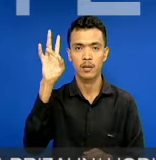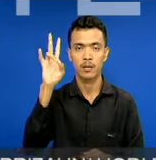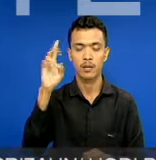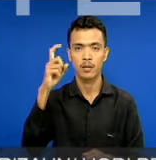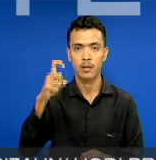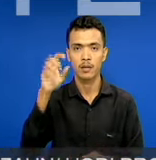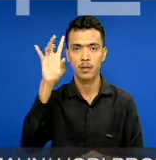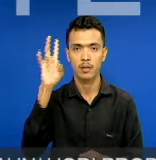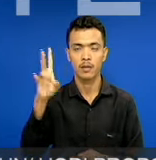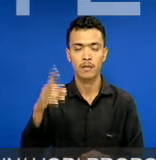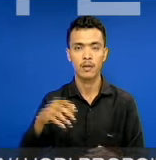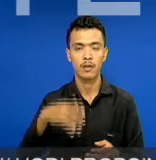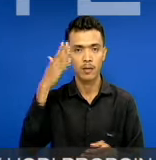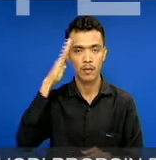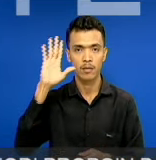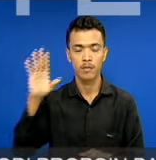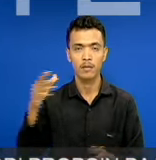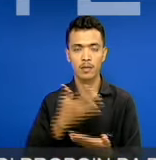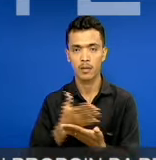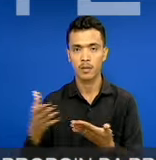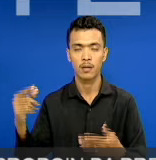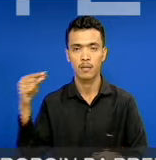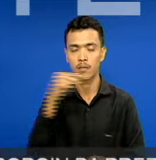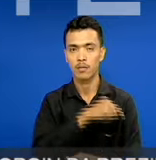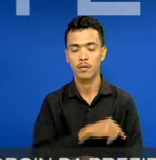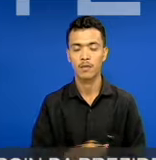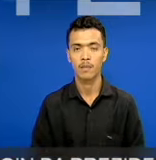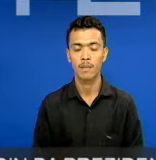40A67, Diskunfia Produtu Falsu.